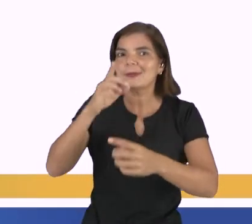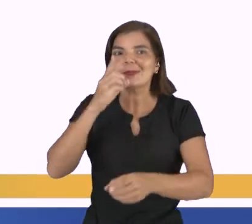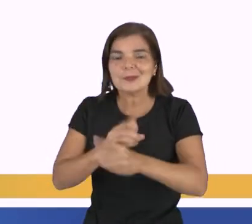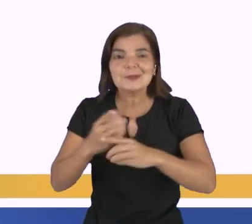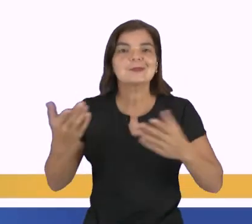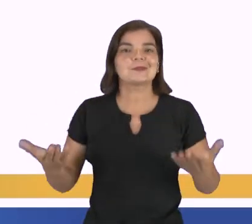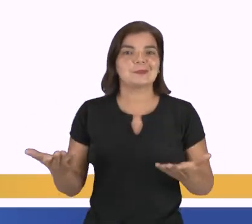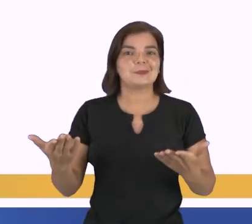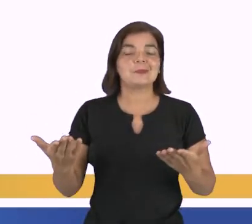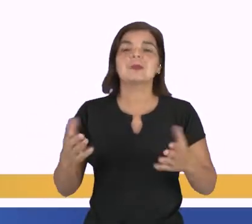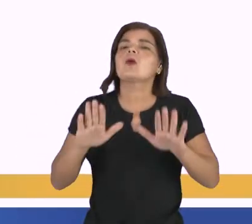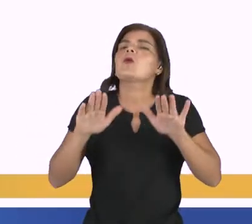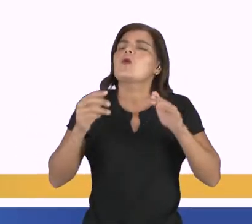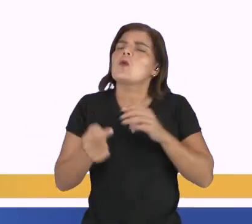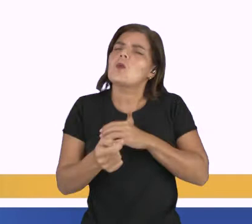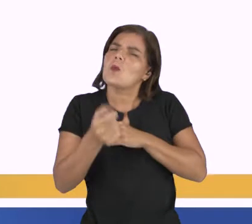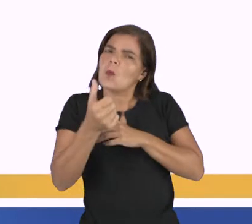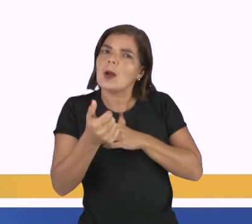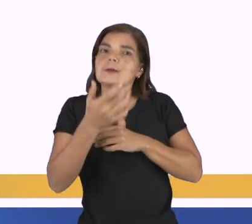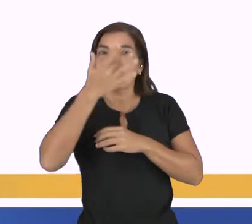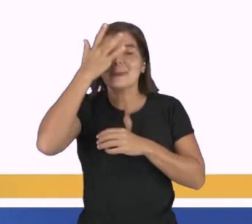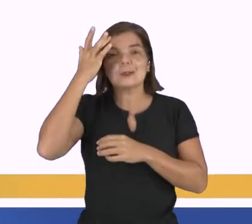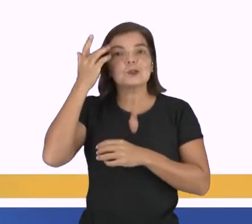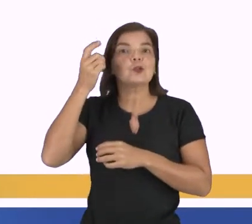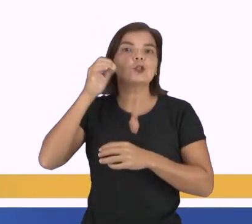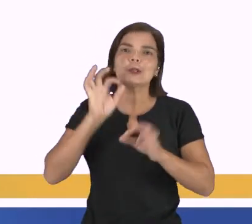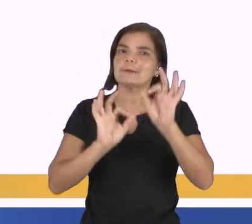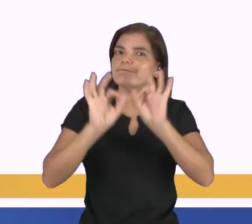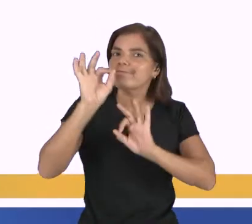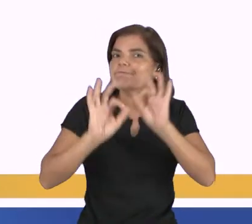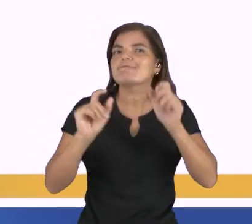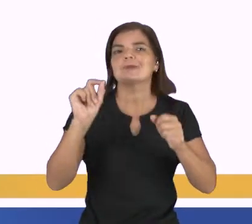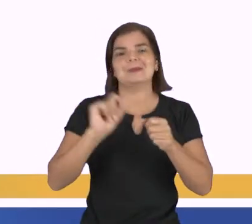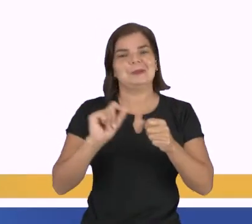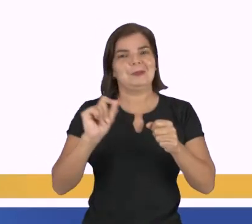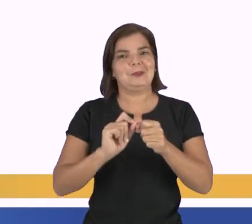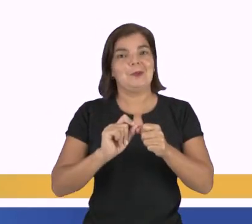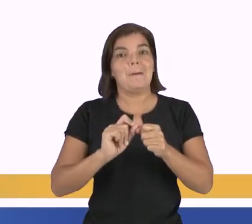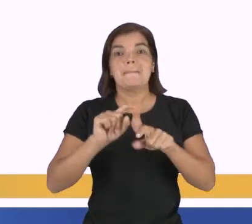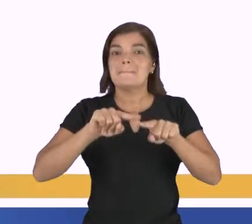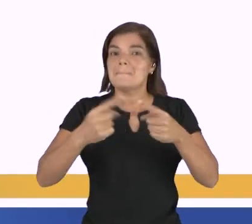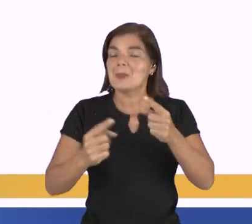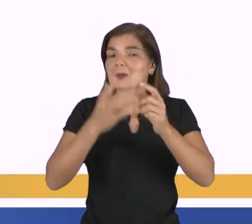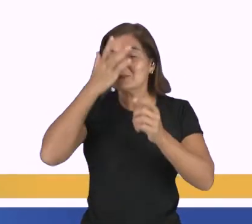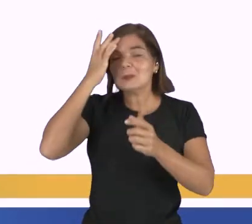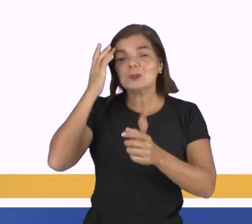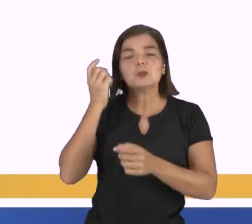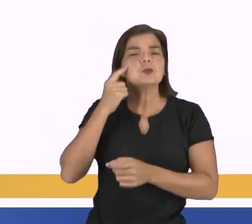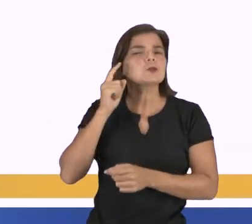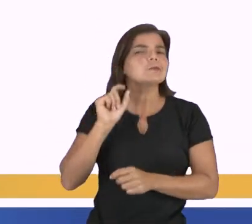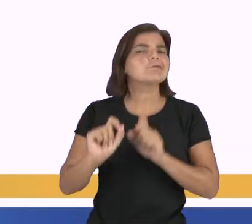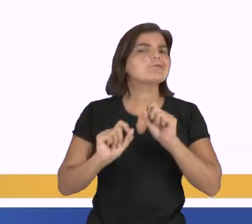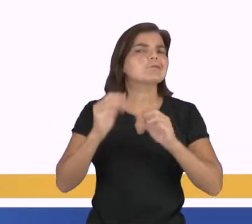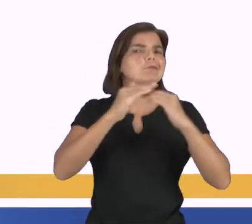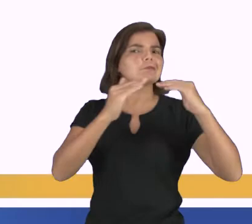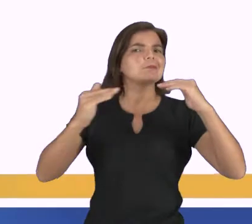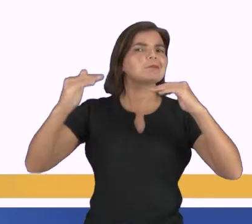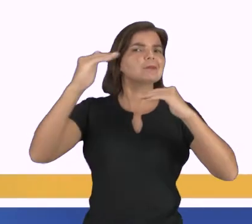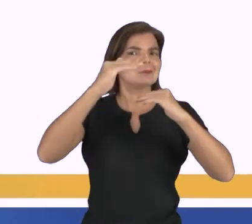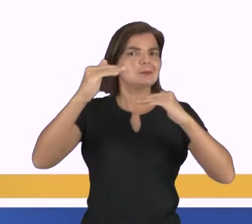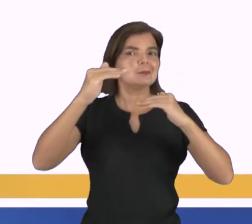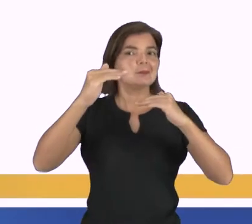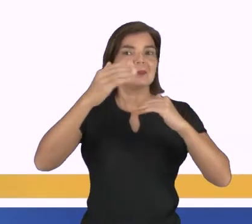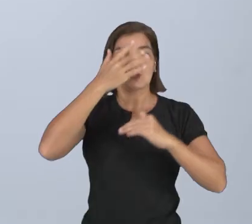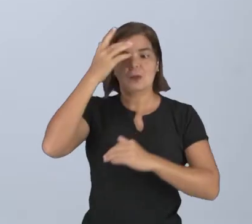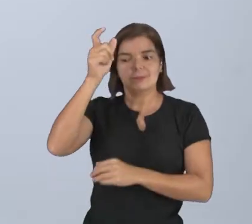que descobriu, quase como um criador. E, de fato, os criadores nessa visão são vistos, aí, então, superiores a